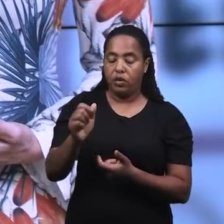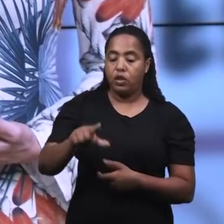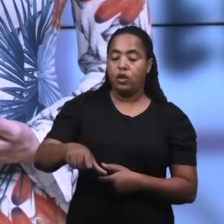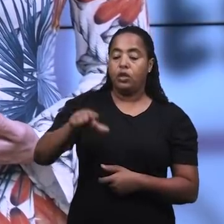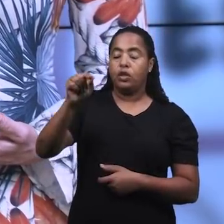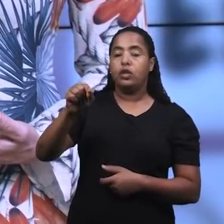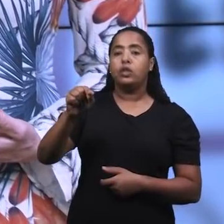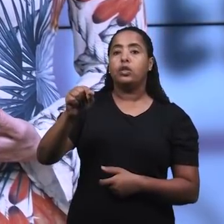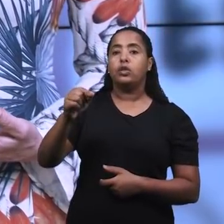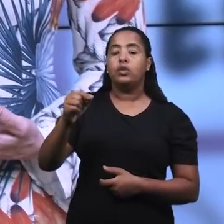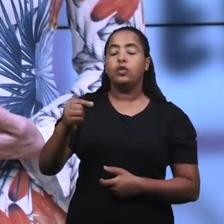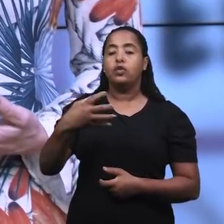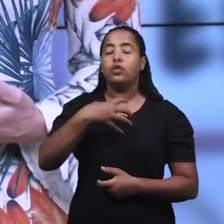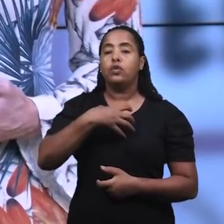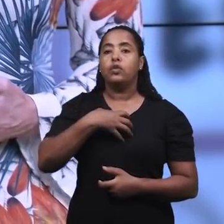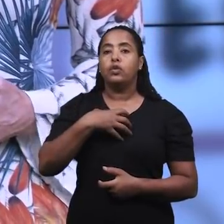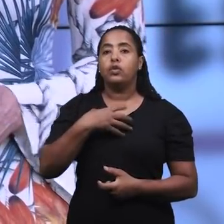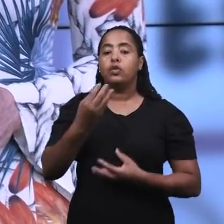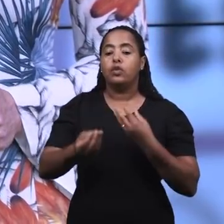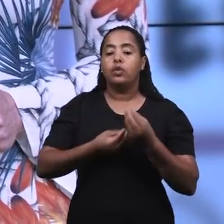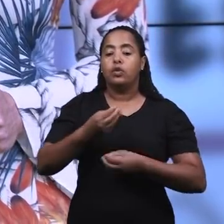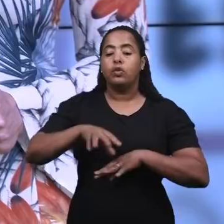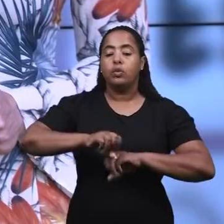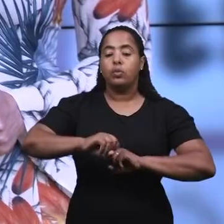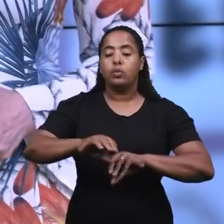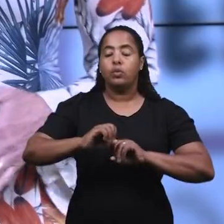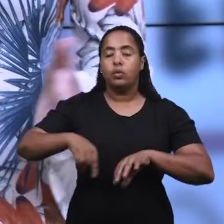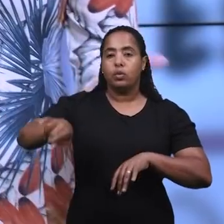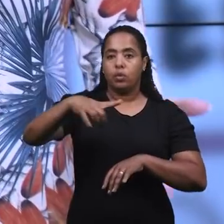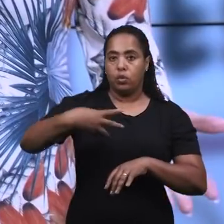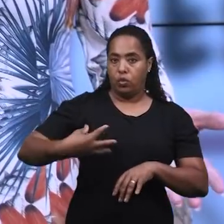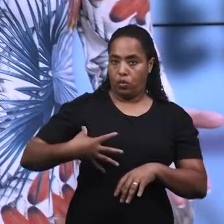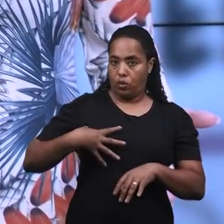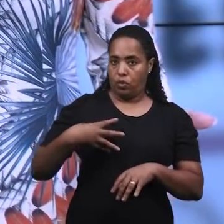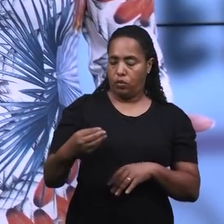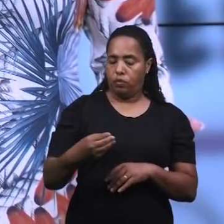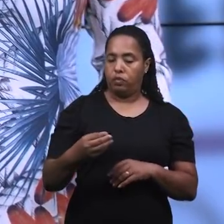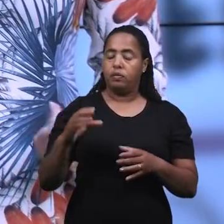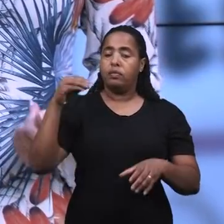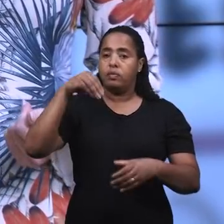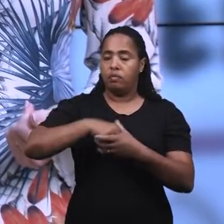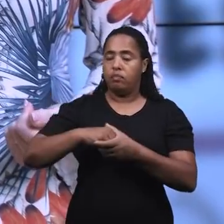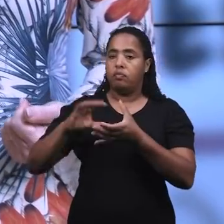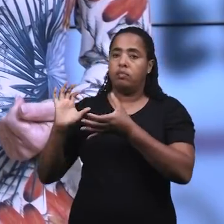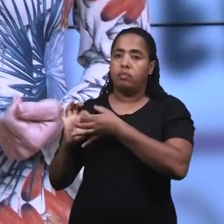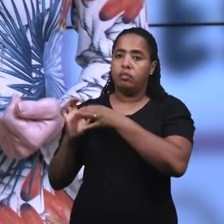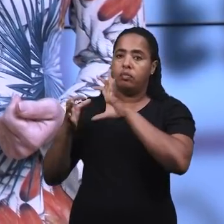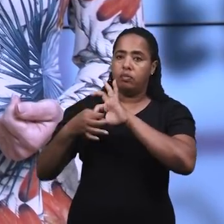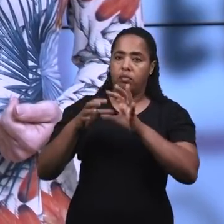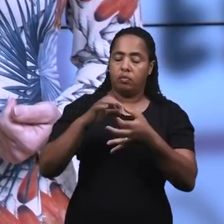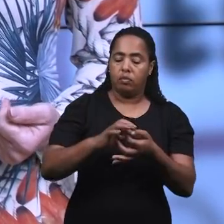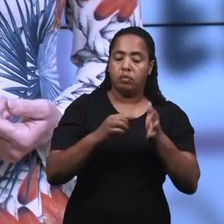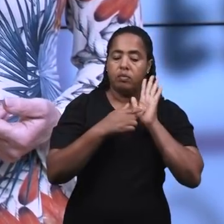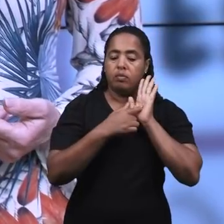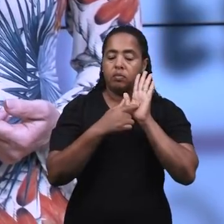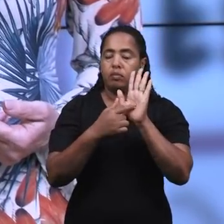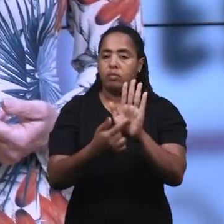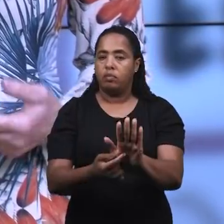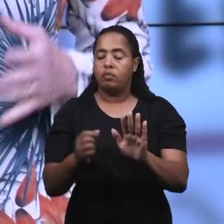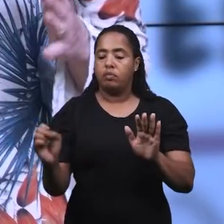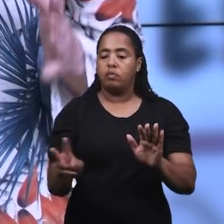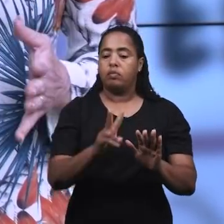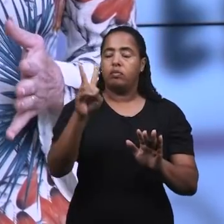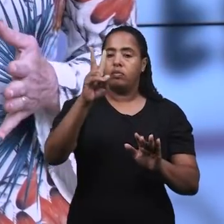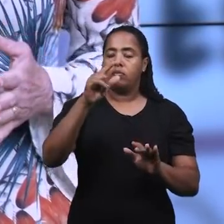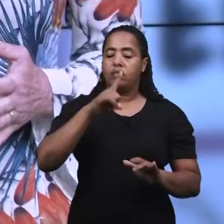o modo como educamos nossos filhos. Nesse contexto, ela apresentou os benefícios de